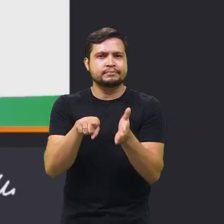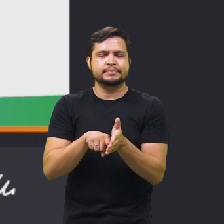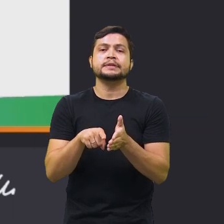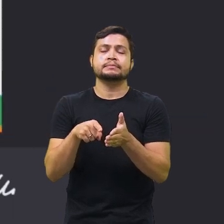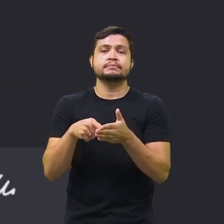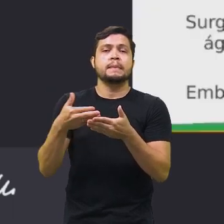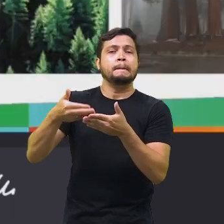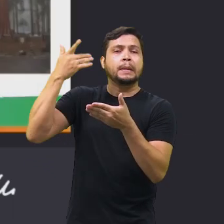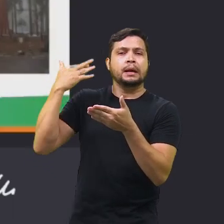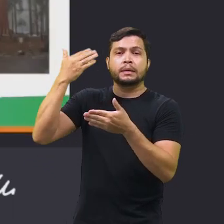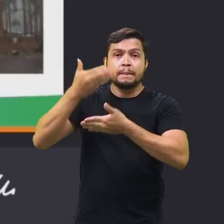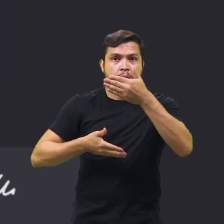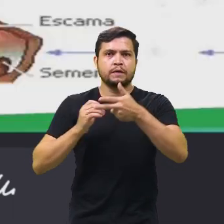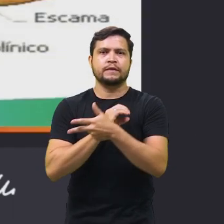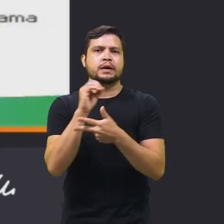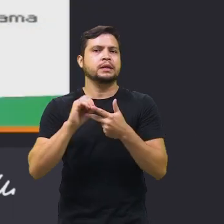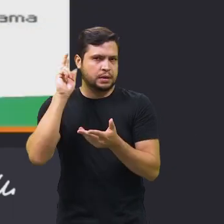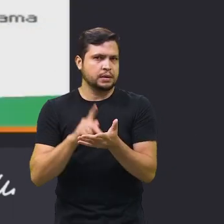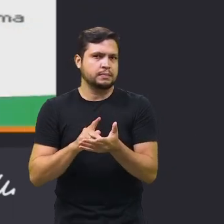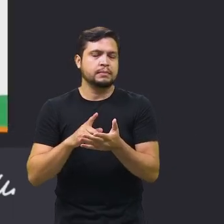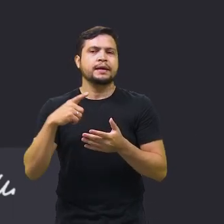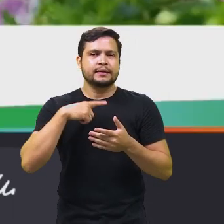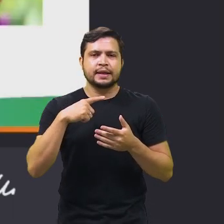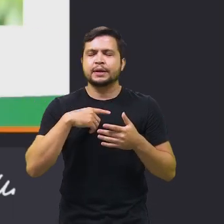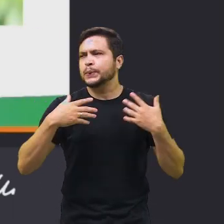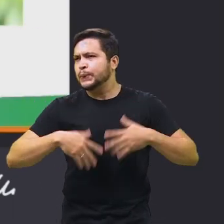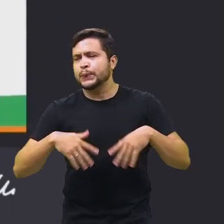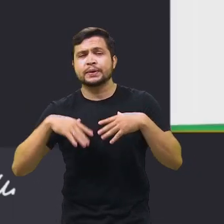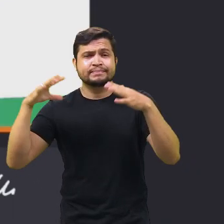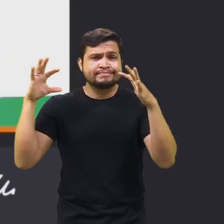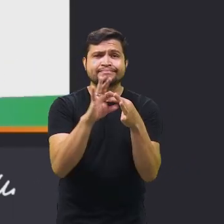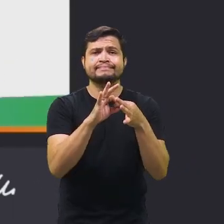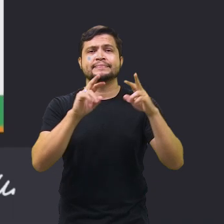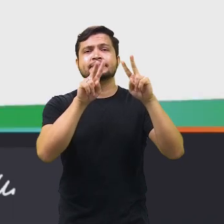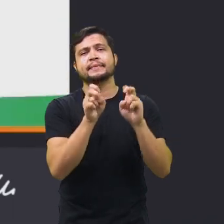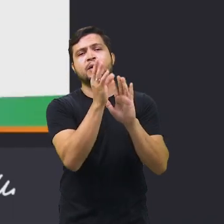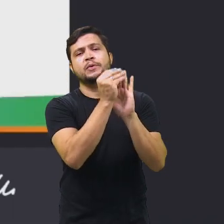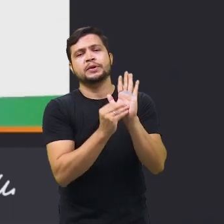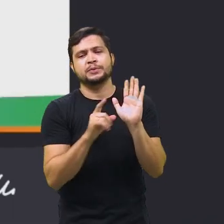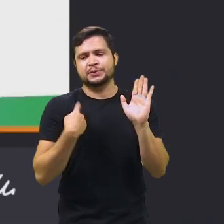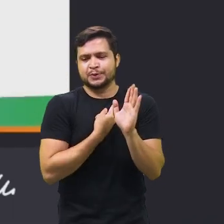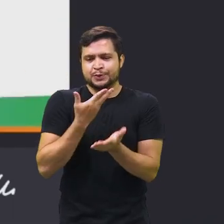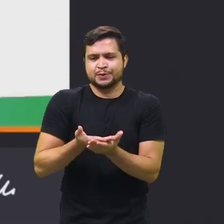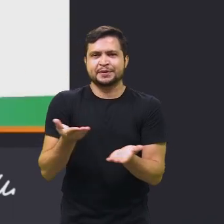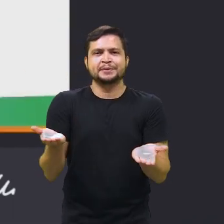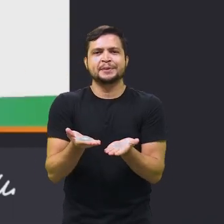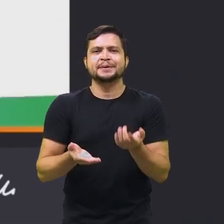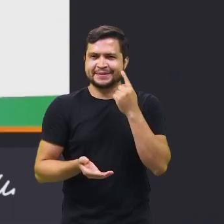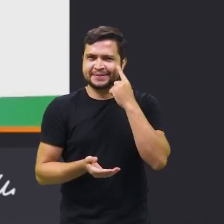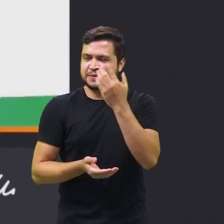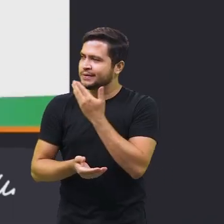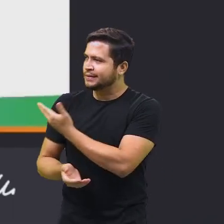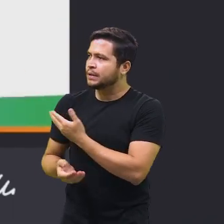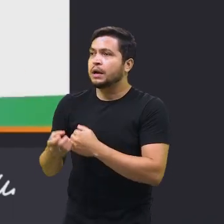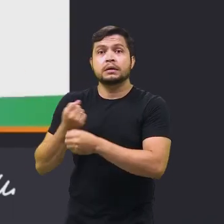últimos Enems que tem bastante a ver com o conteúdo que nós estamos trabalhando, né? Eu trouxe